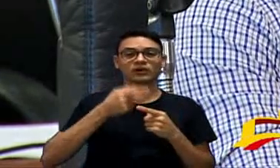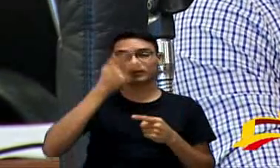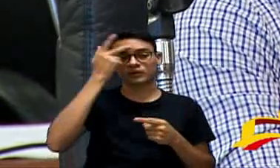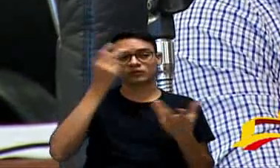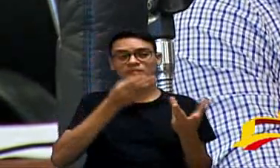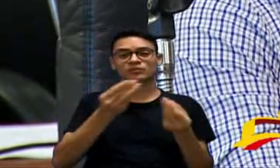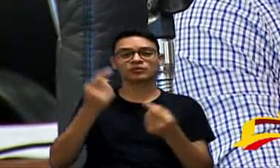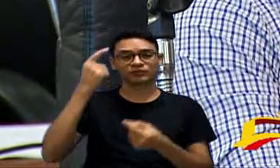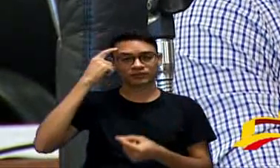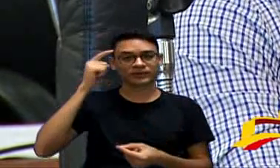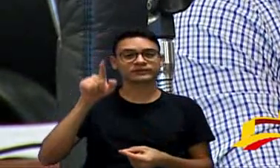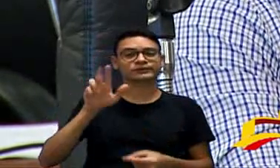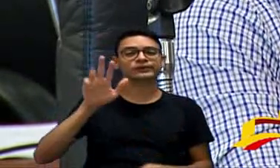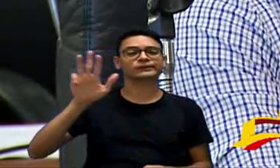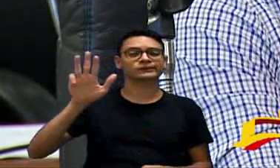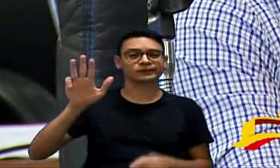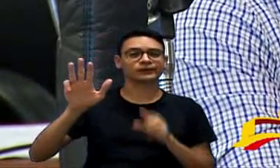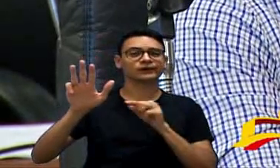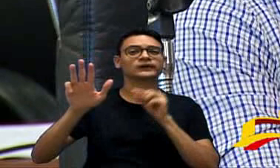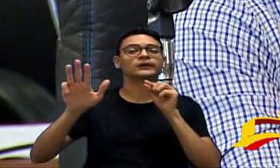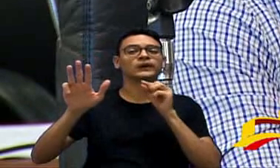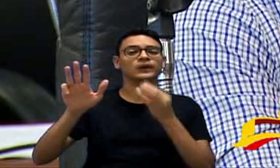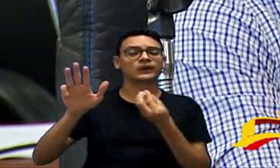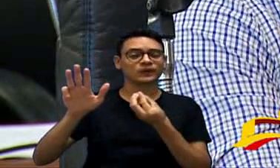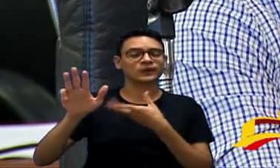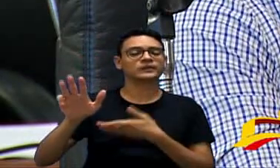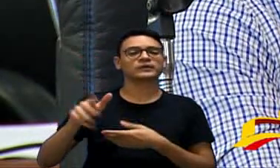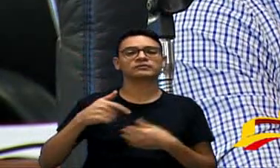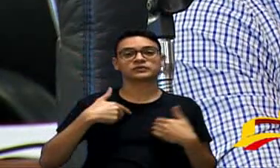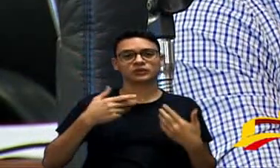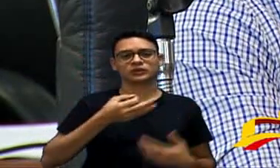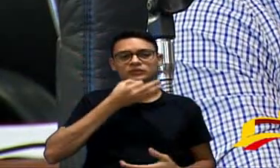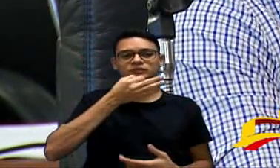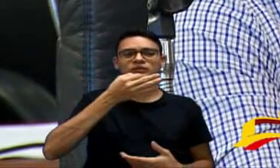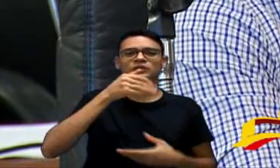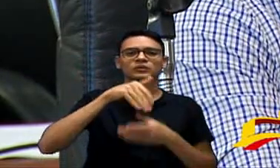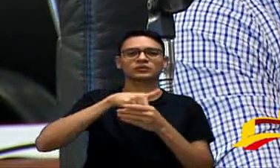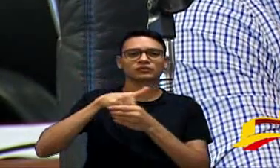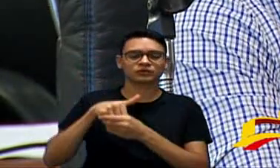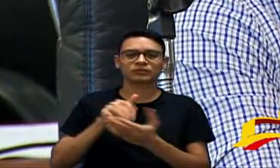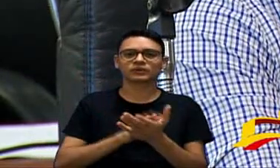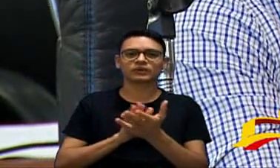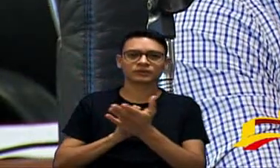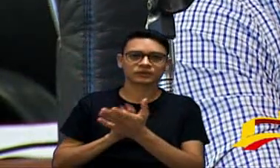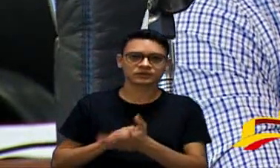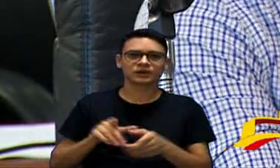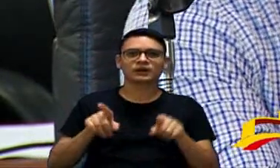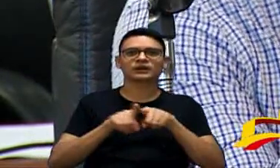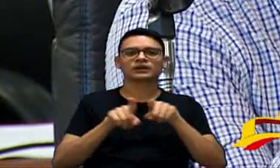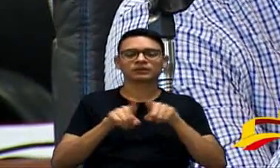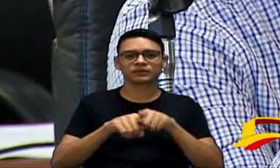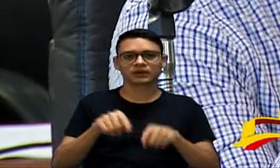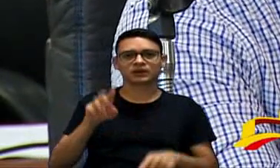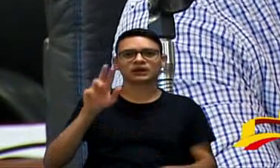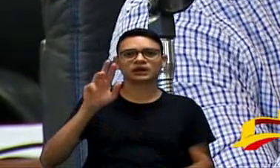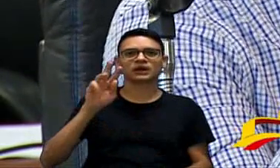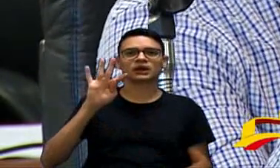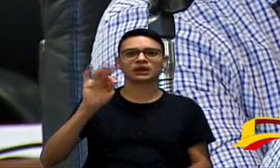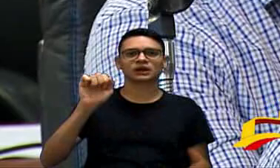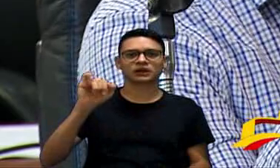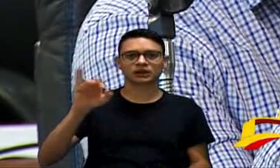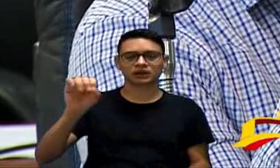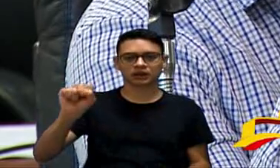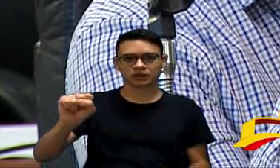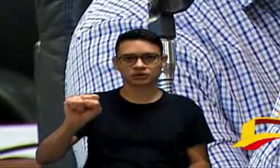o ex-presidiário. Então, é dessa forma que eu justifico o meu voto, presidente, parabenizando também a Thaís pela sua fala e